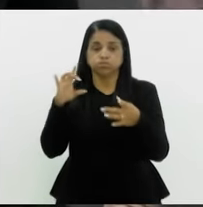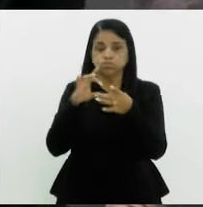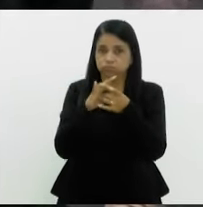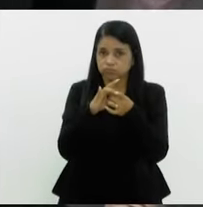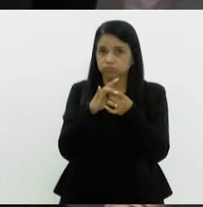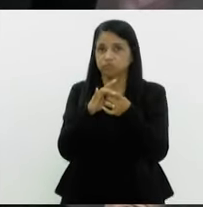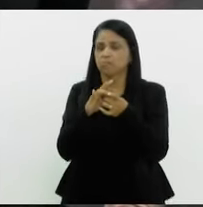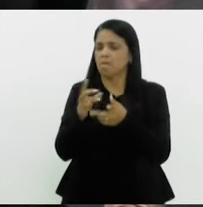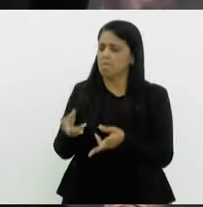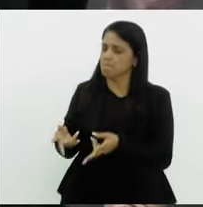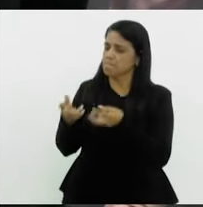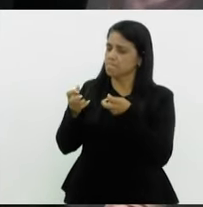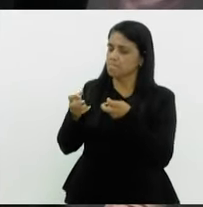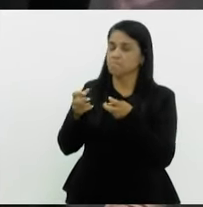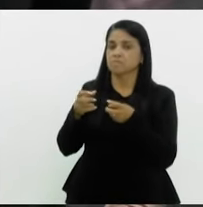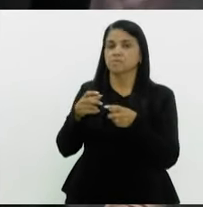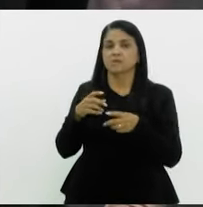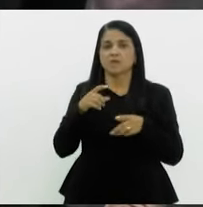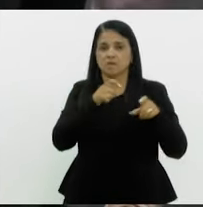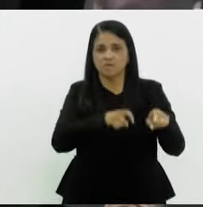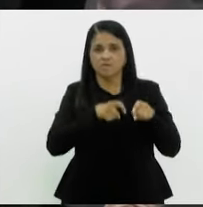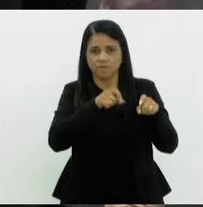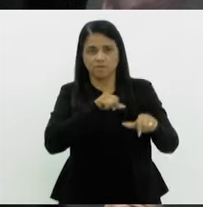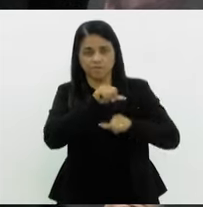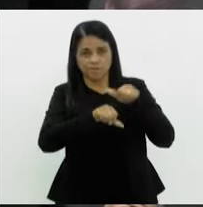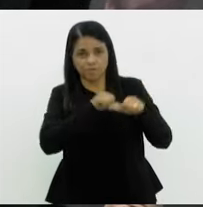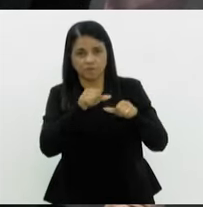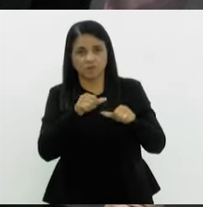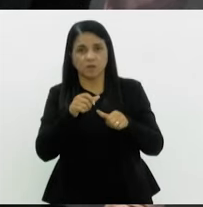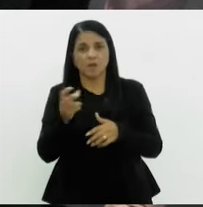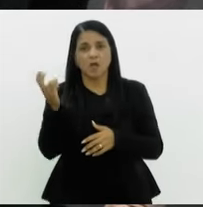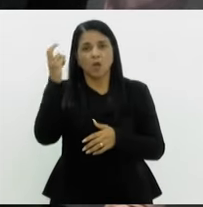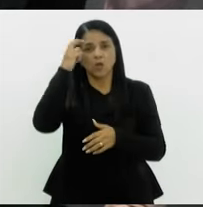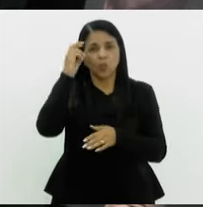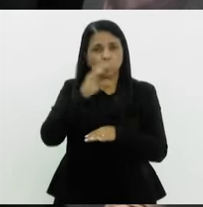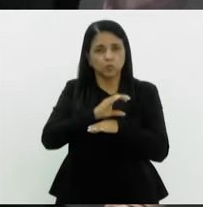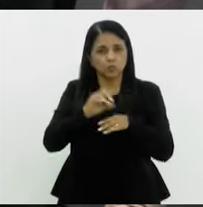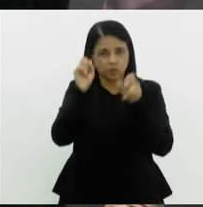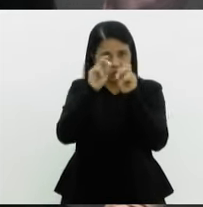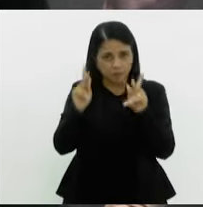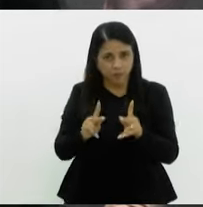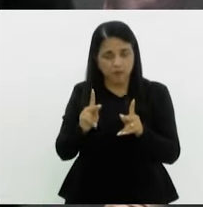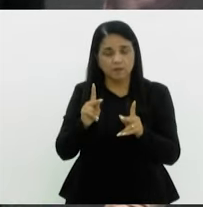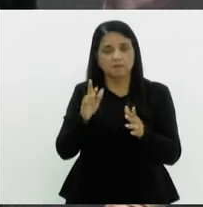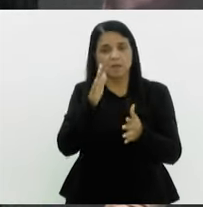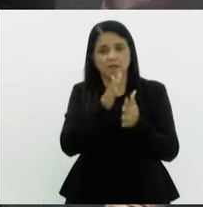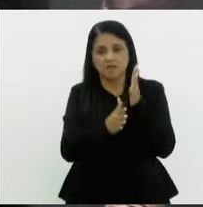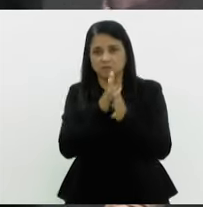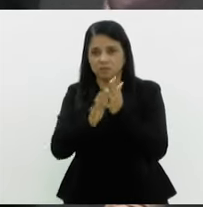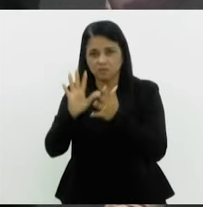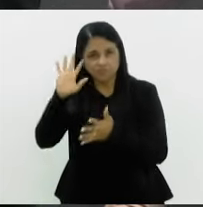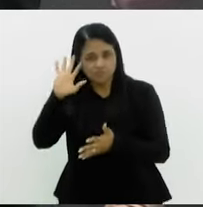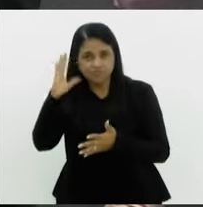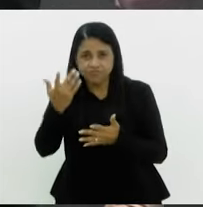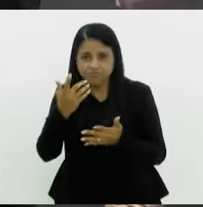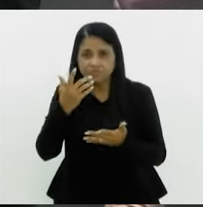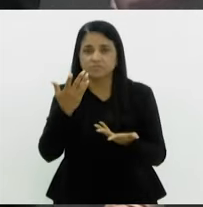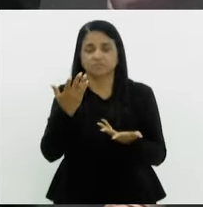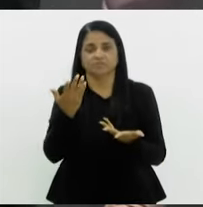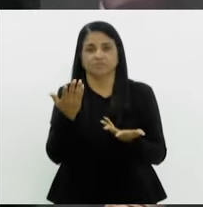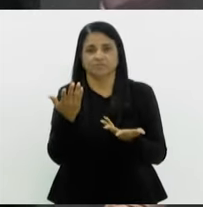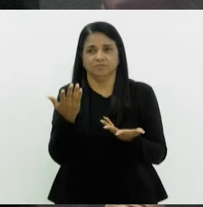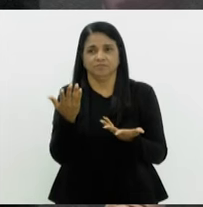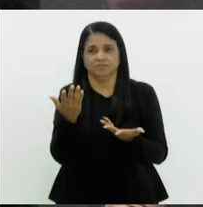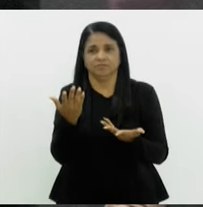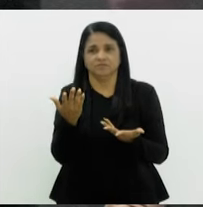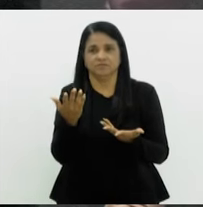associe a reforma agrária à cultura de paz e à resolução de conflitos. Para muita gente,